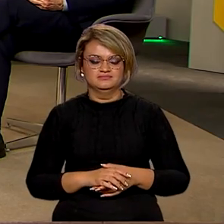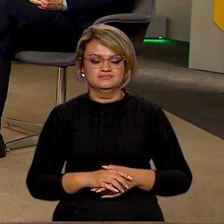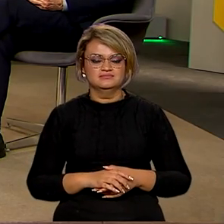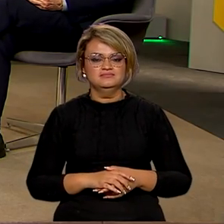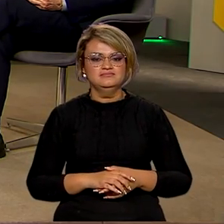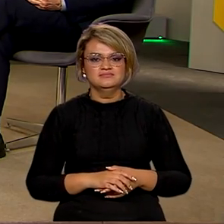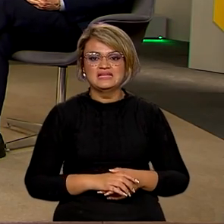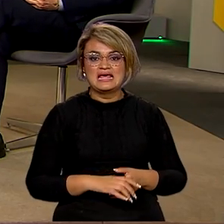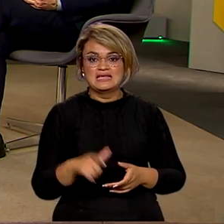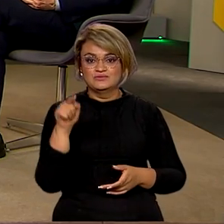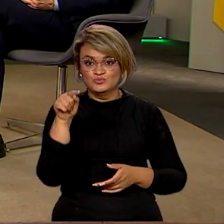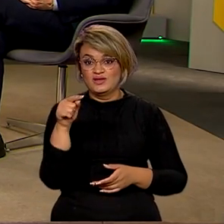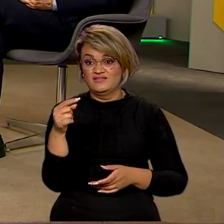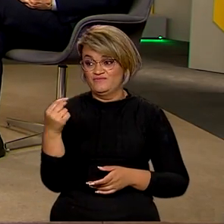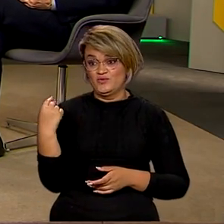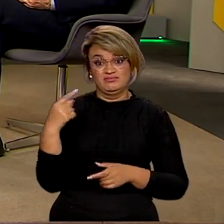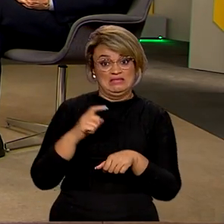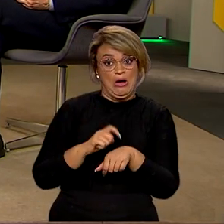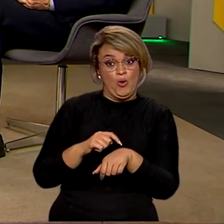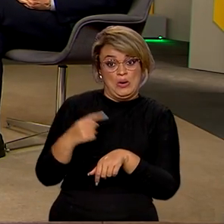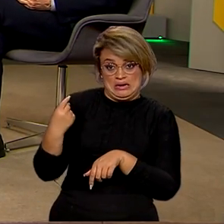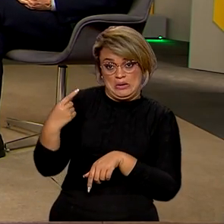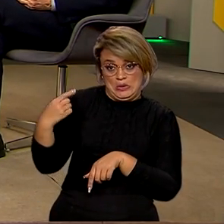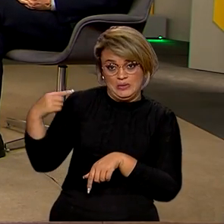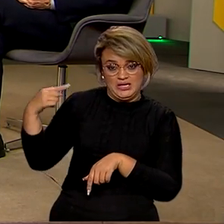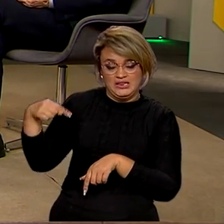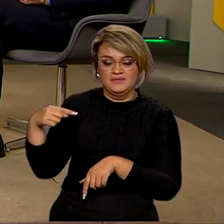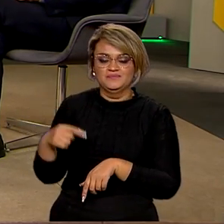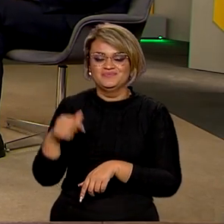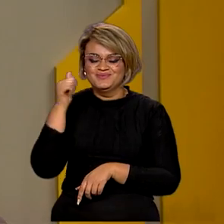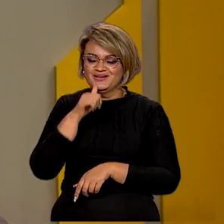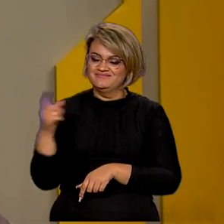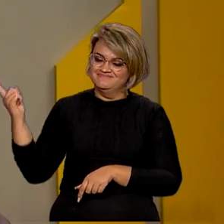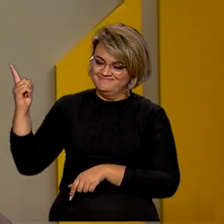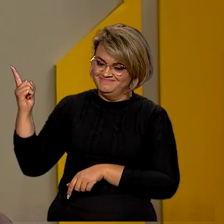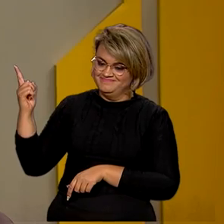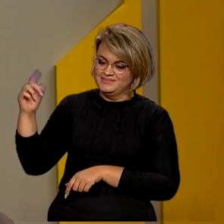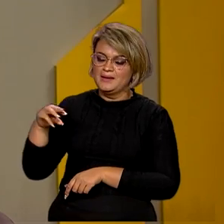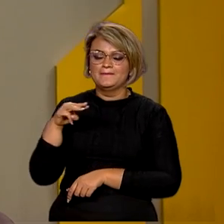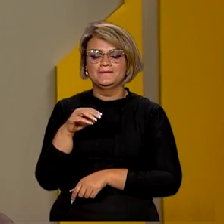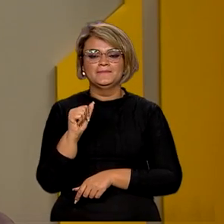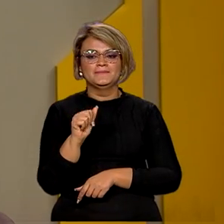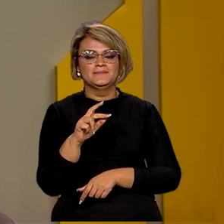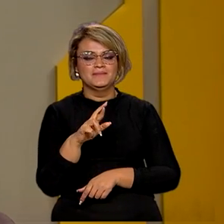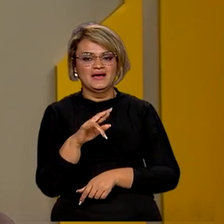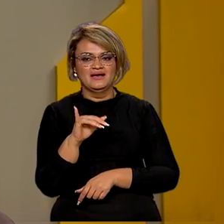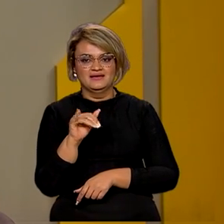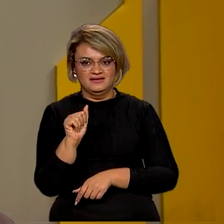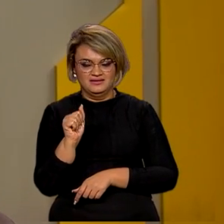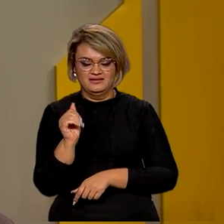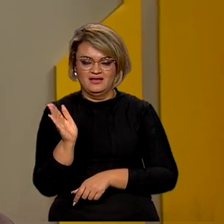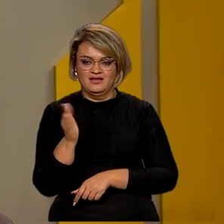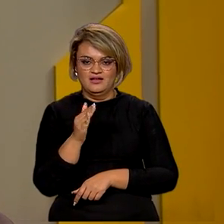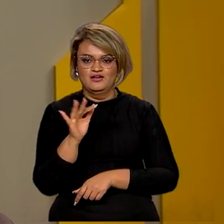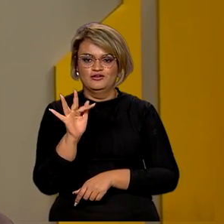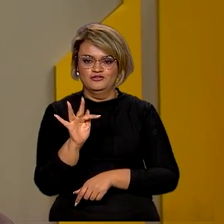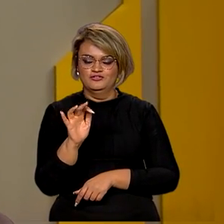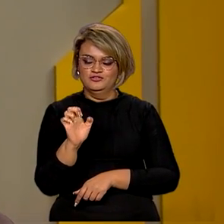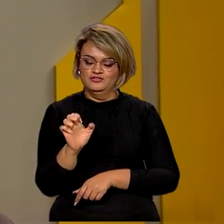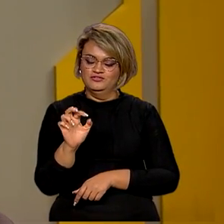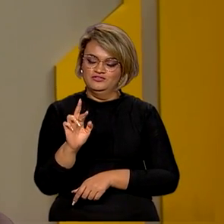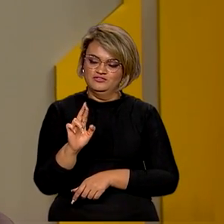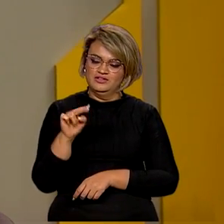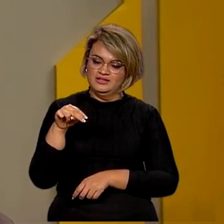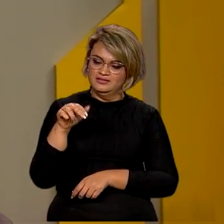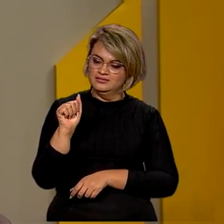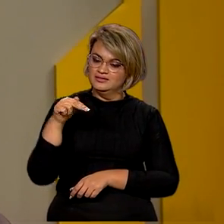Abertura que aconteceu agora há pouco aqui em Brasília, né? Secretária Maria Fernanda Coelho, secretária executiva da